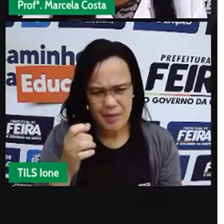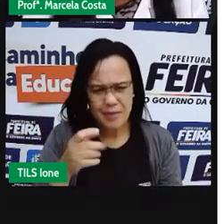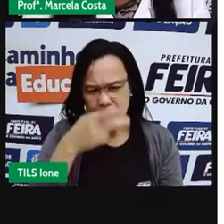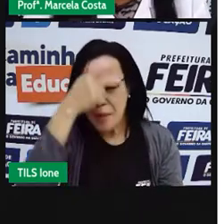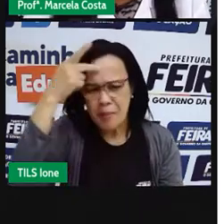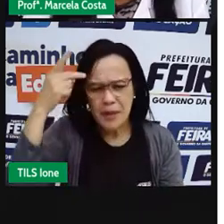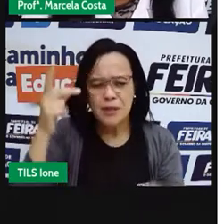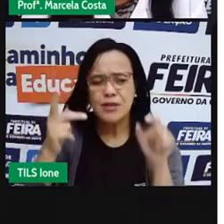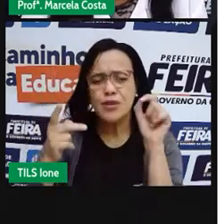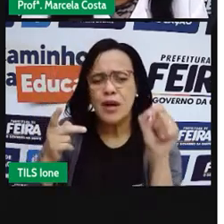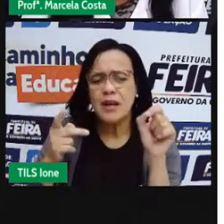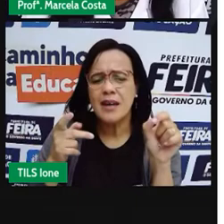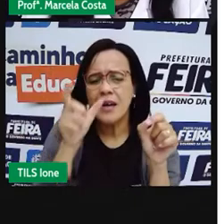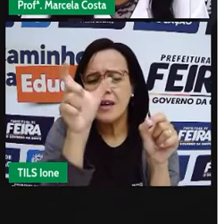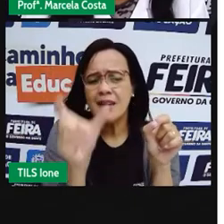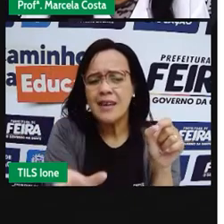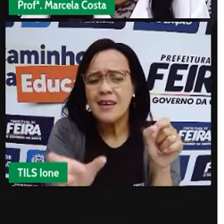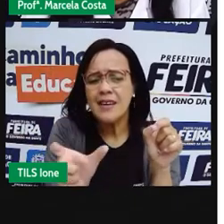lá?